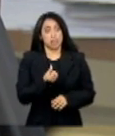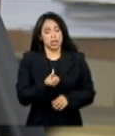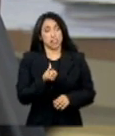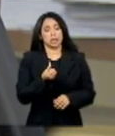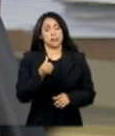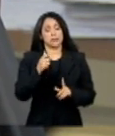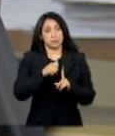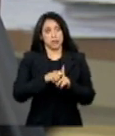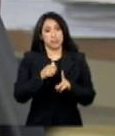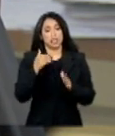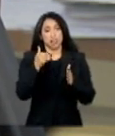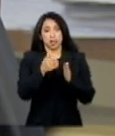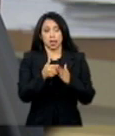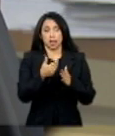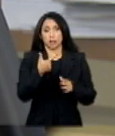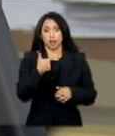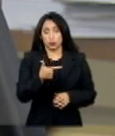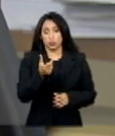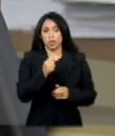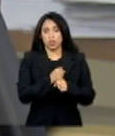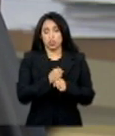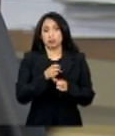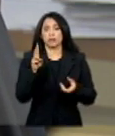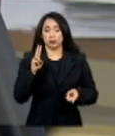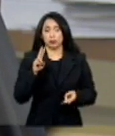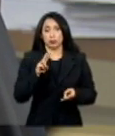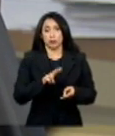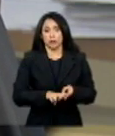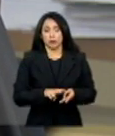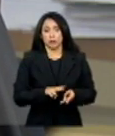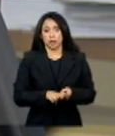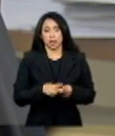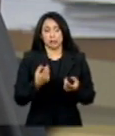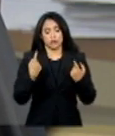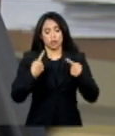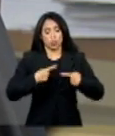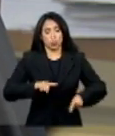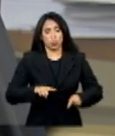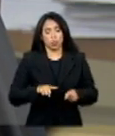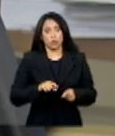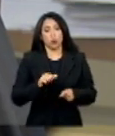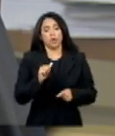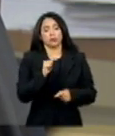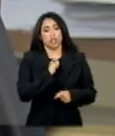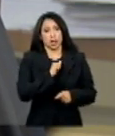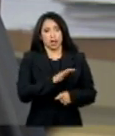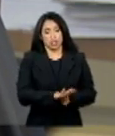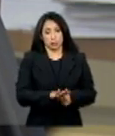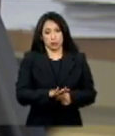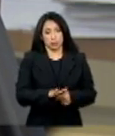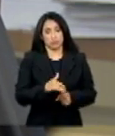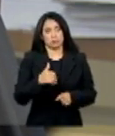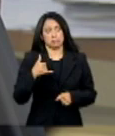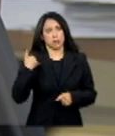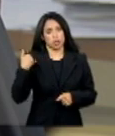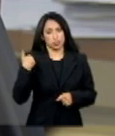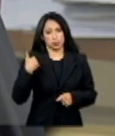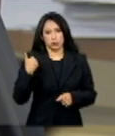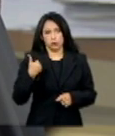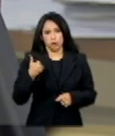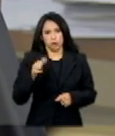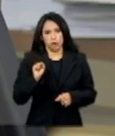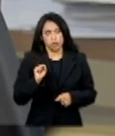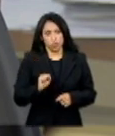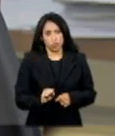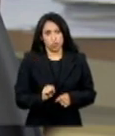tratando dessa como infração penal de menor potencial ofensivo portanto tipo penal se aproxima mais da proibição de proteção deficiente